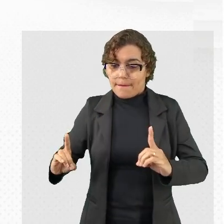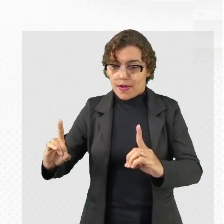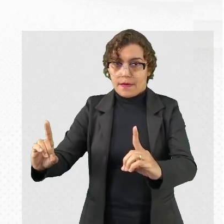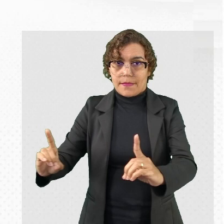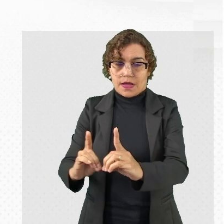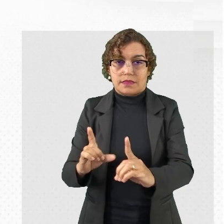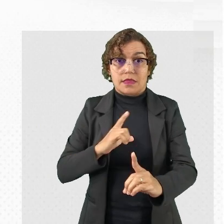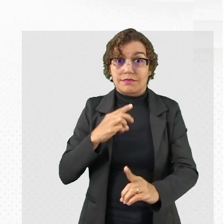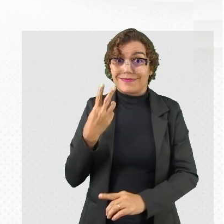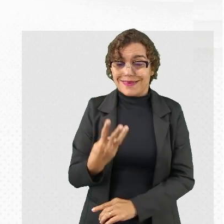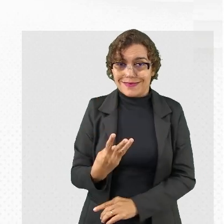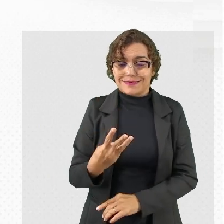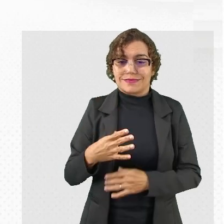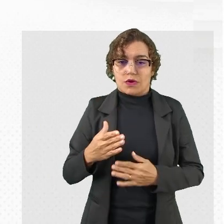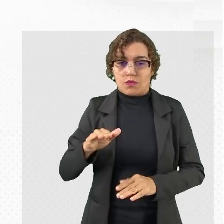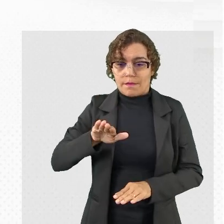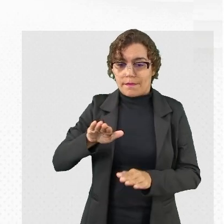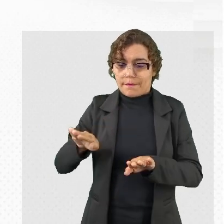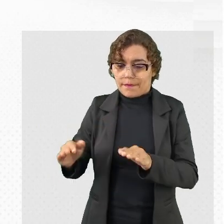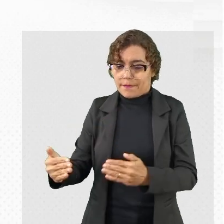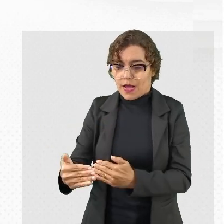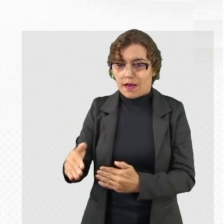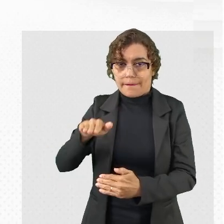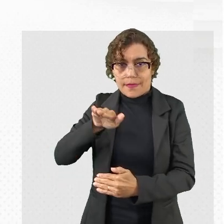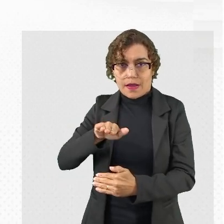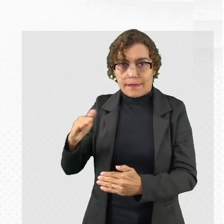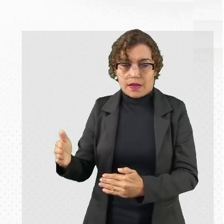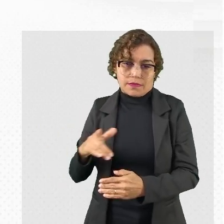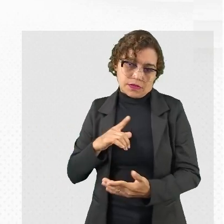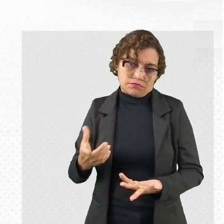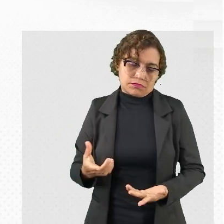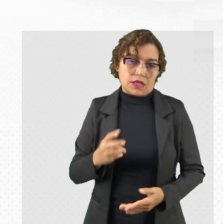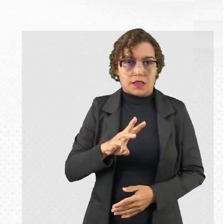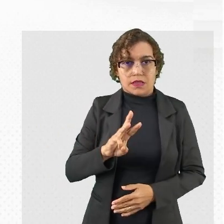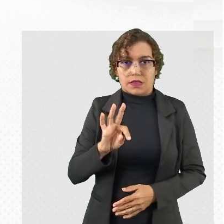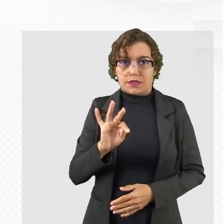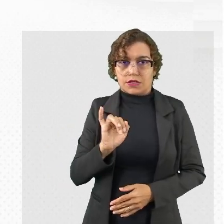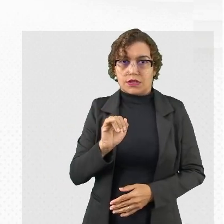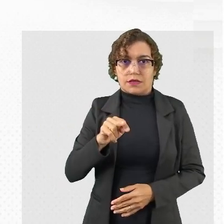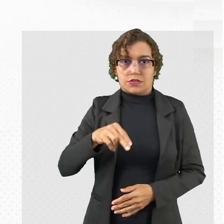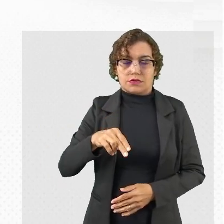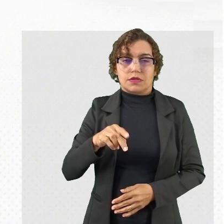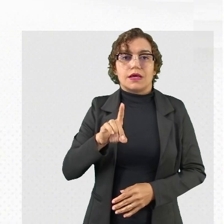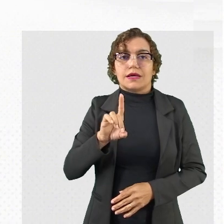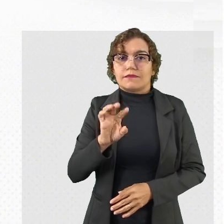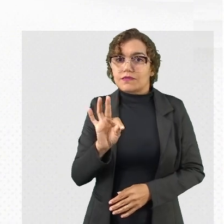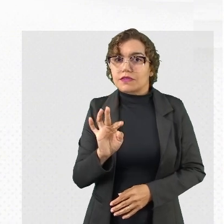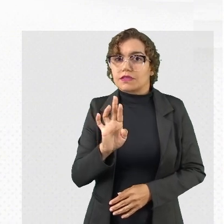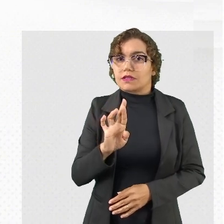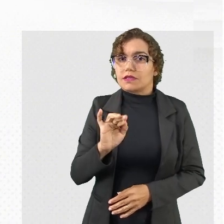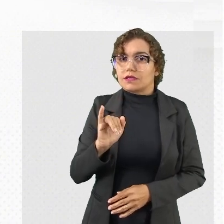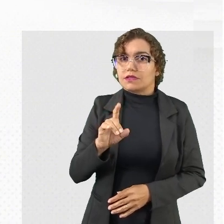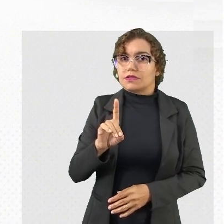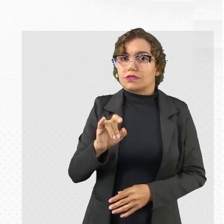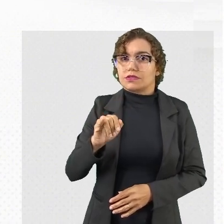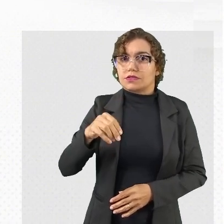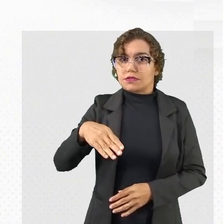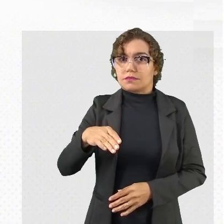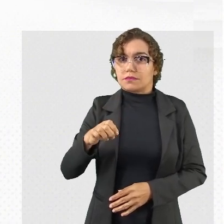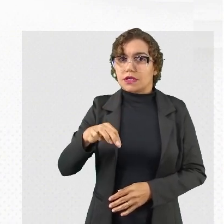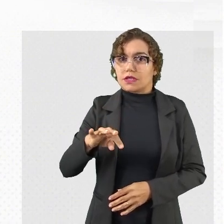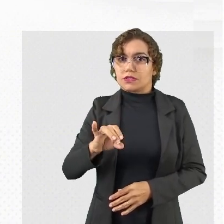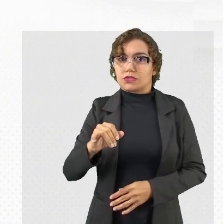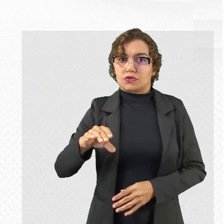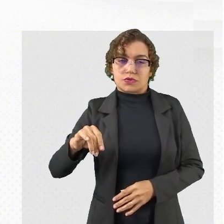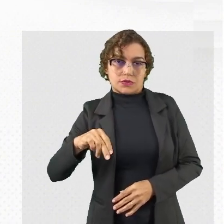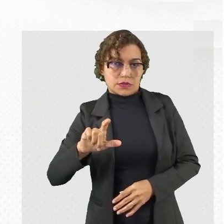bidimensional, ao quadrado, o volume é tridimensional. Medida linear não precisa, tá? Porque é centímetro. Beleza? Então,